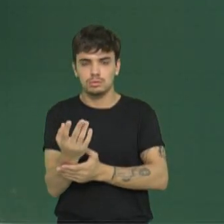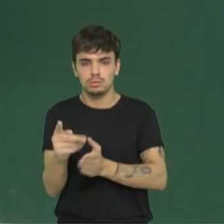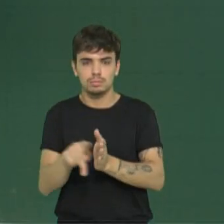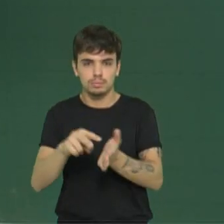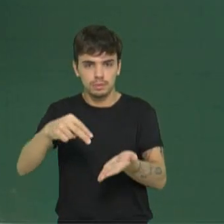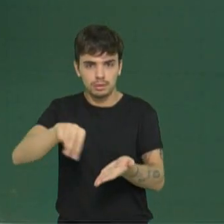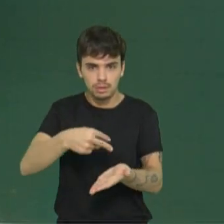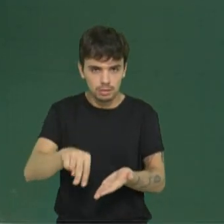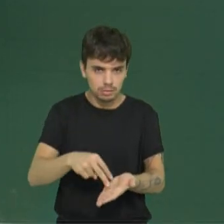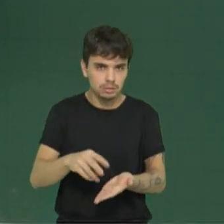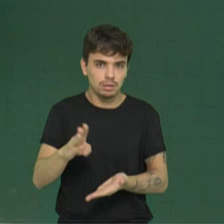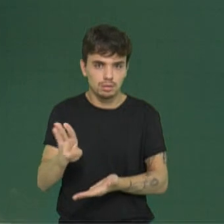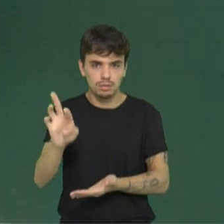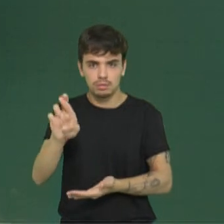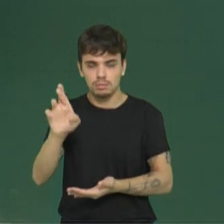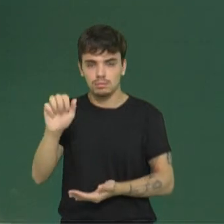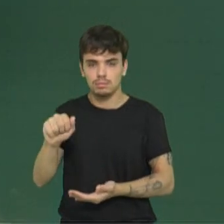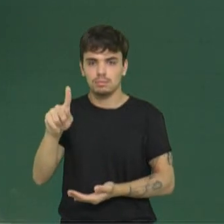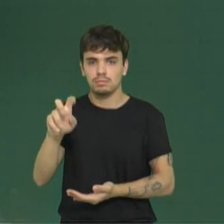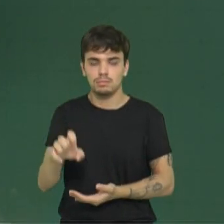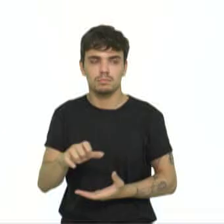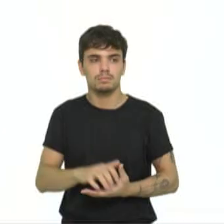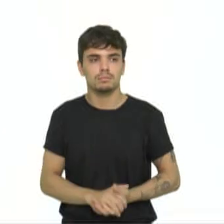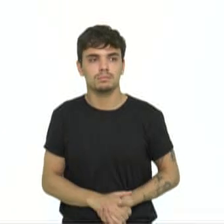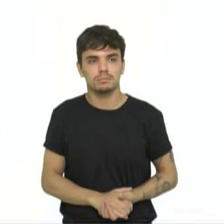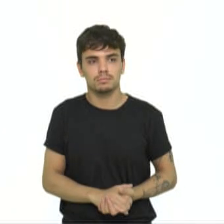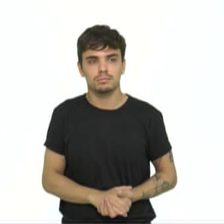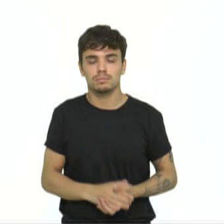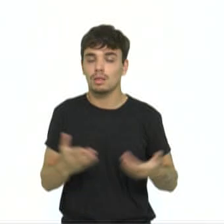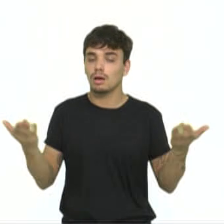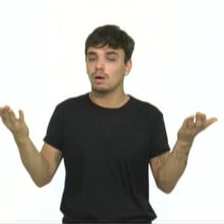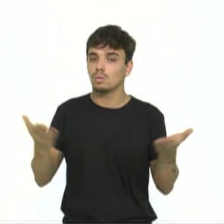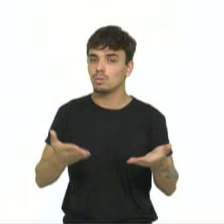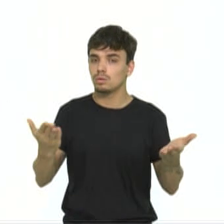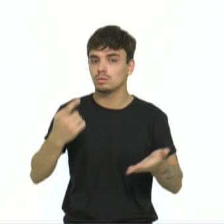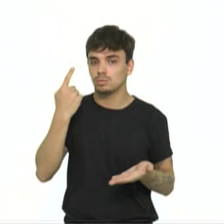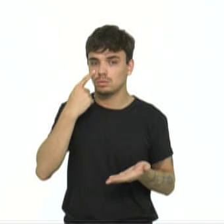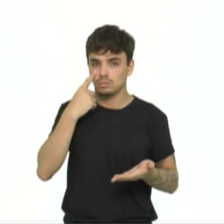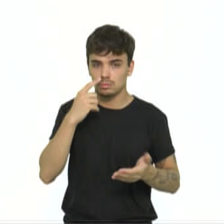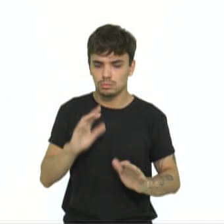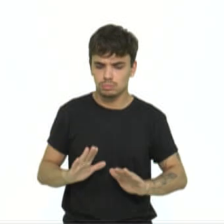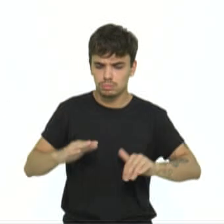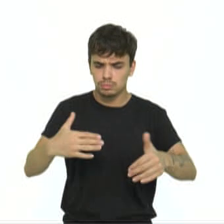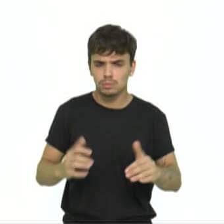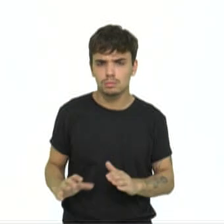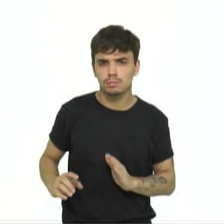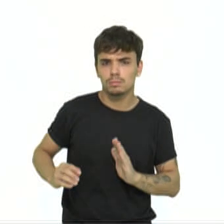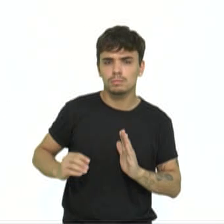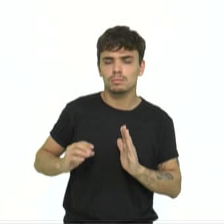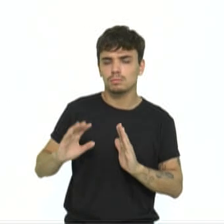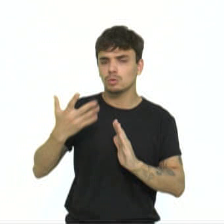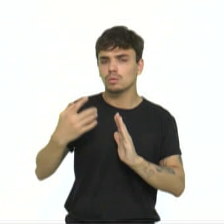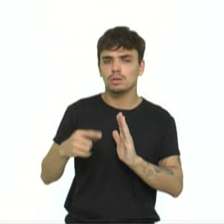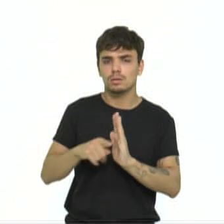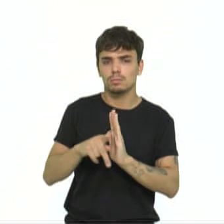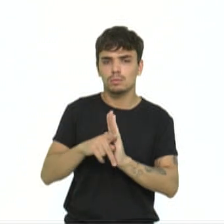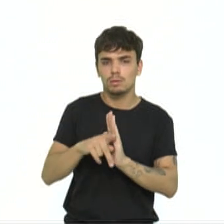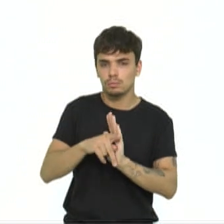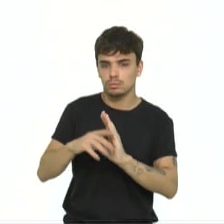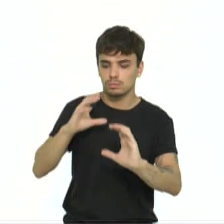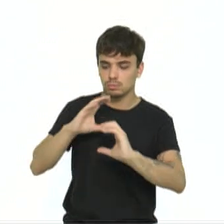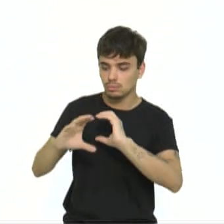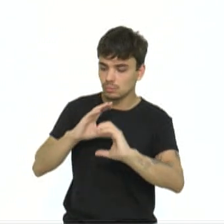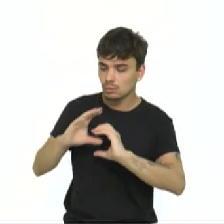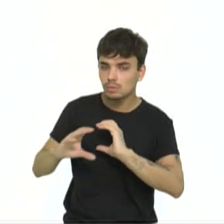para a dança do break. Okay? Hoje em dia, o impacto dessas danças está nos próprios cantores